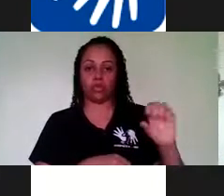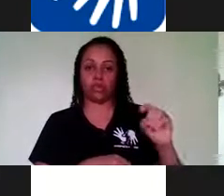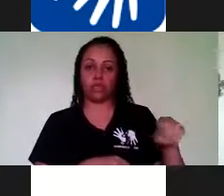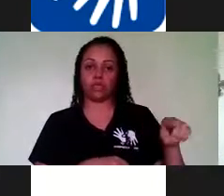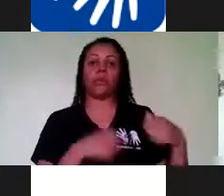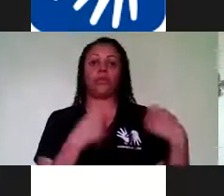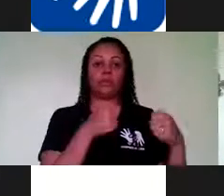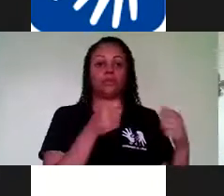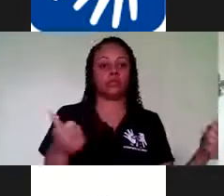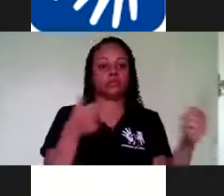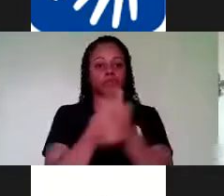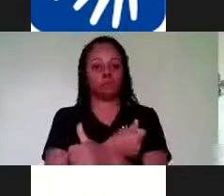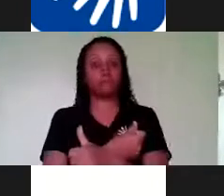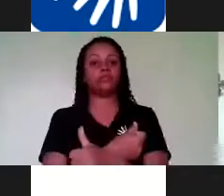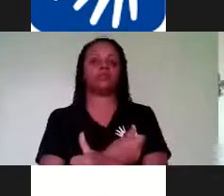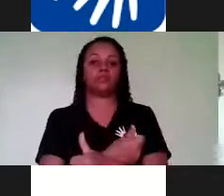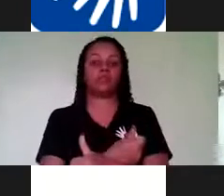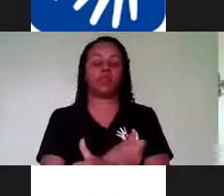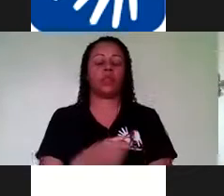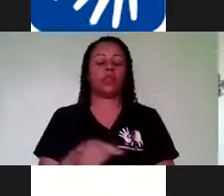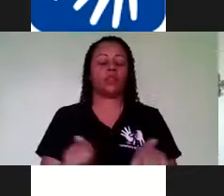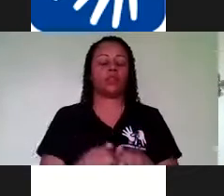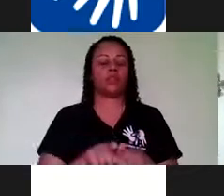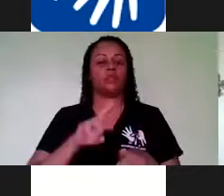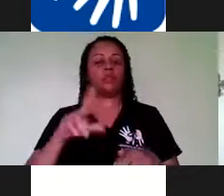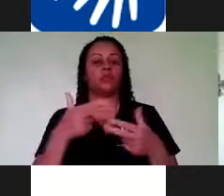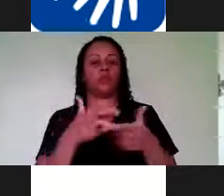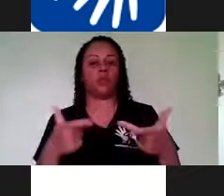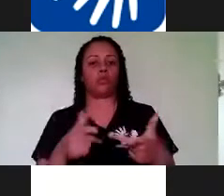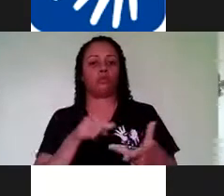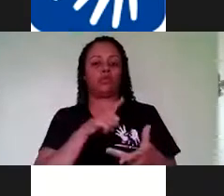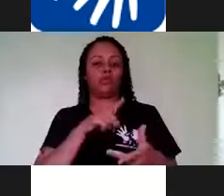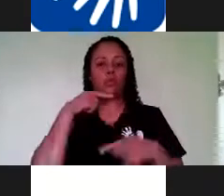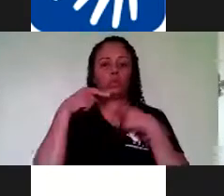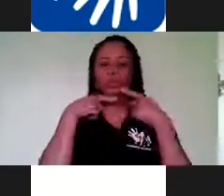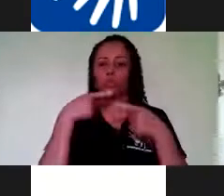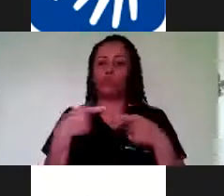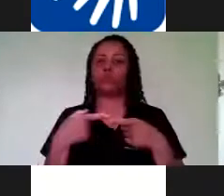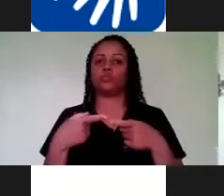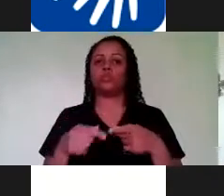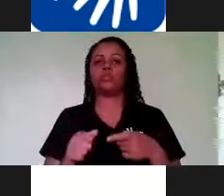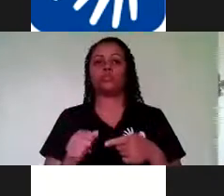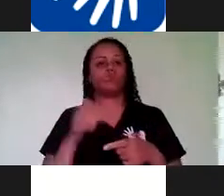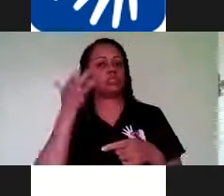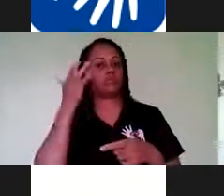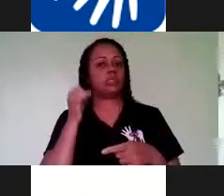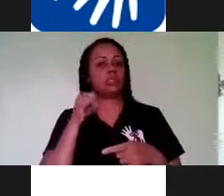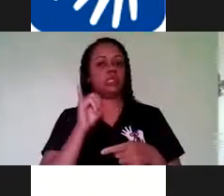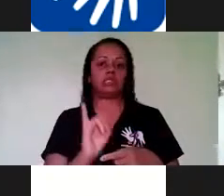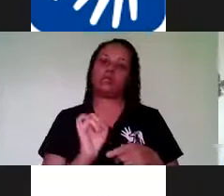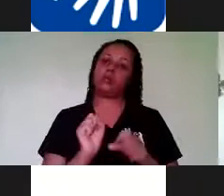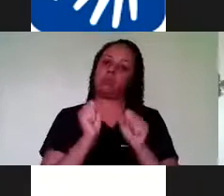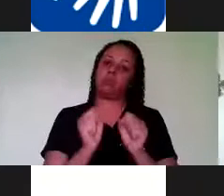portaria. E uma outra coisa é uma dúvida que eu tenho do IFBR-M, caso vocês possam esclarecer.